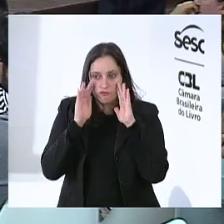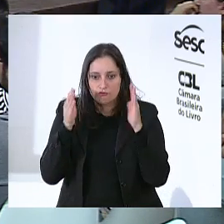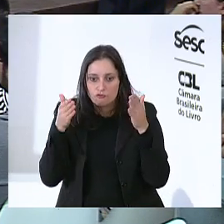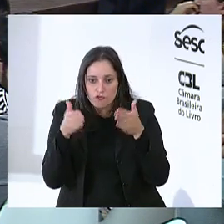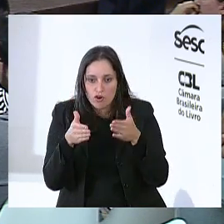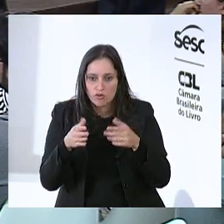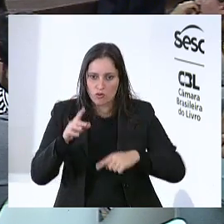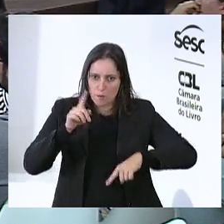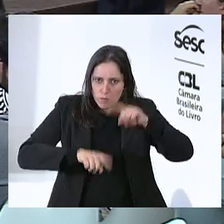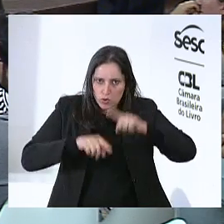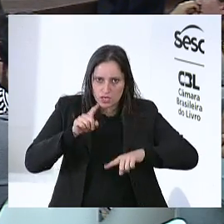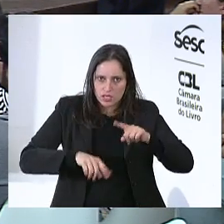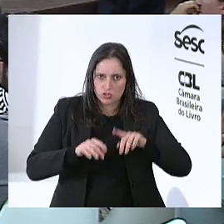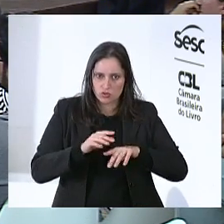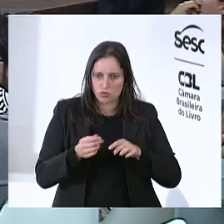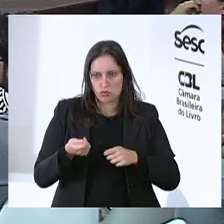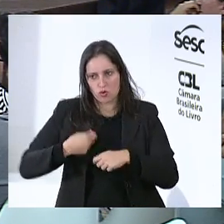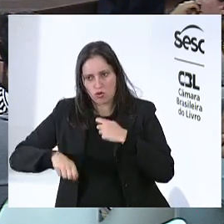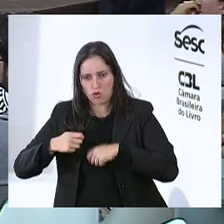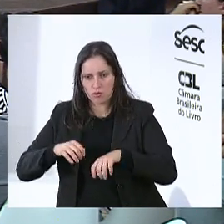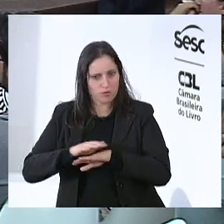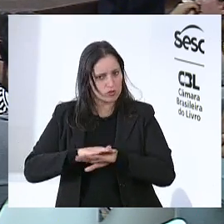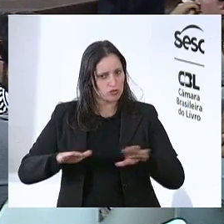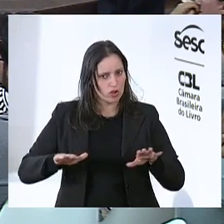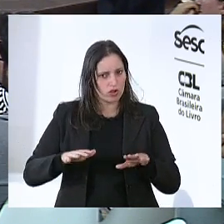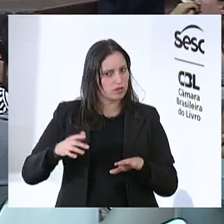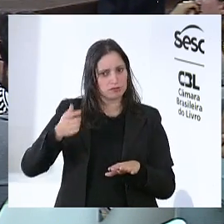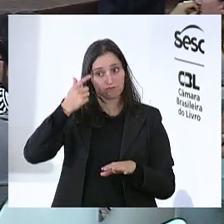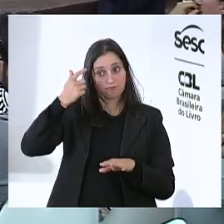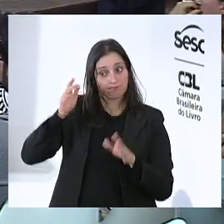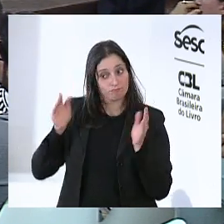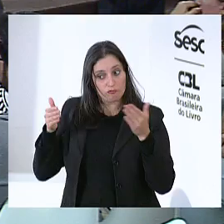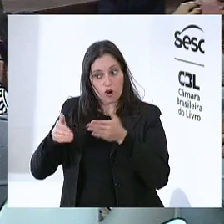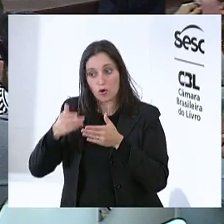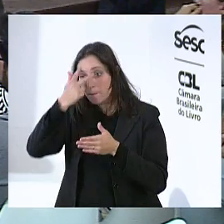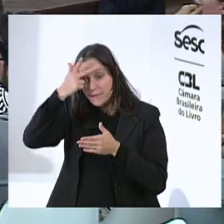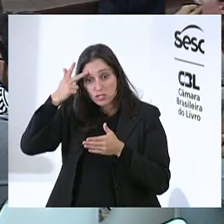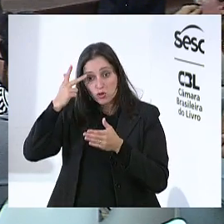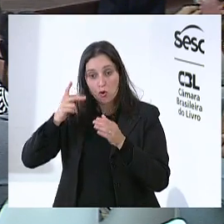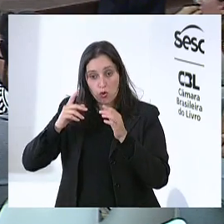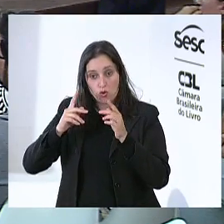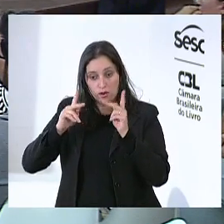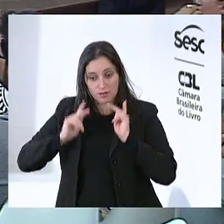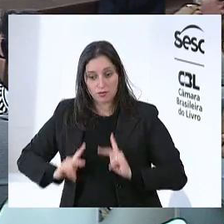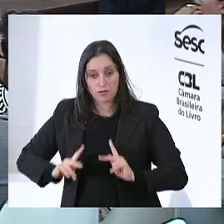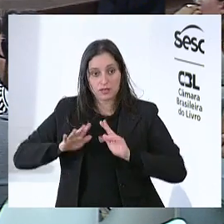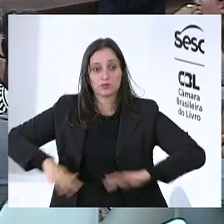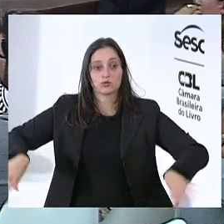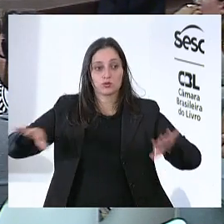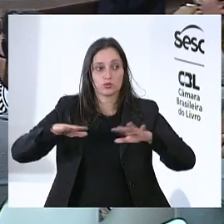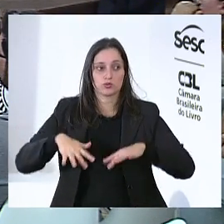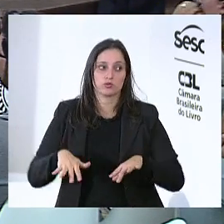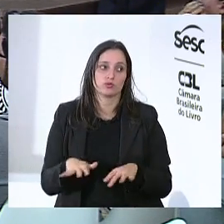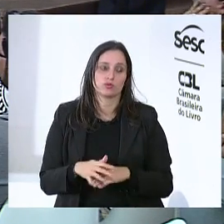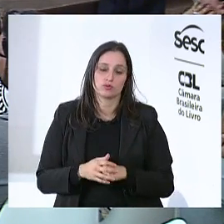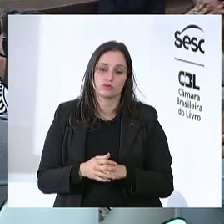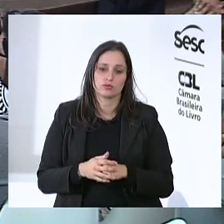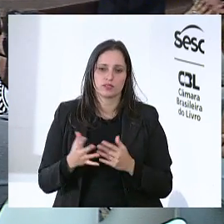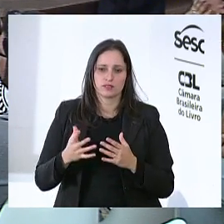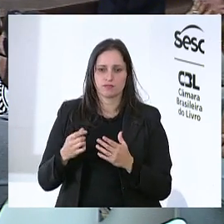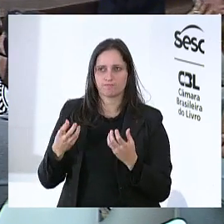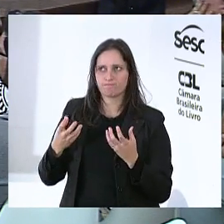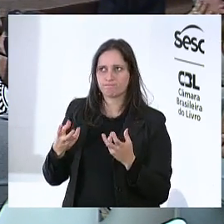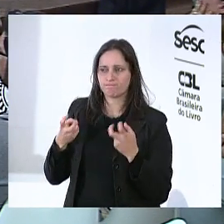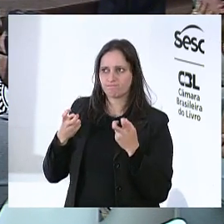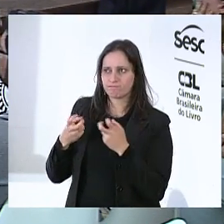foco, não para o sistema político ou econômico, mas a gente volta isso para o ser humano, e passa a enxergar nessa perspectiva, fica a pergunta como a